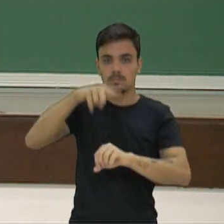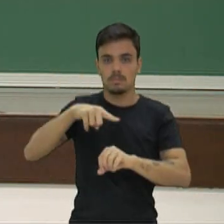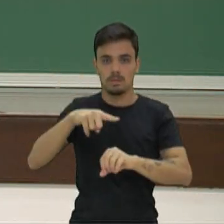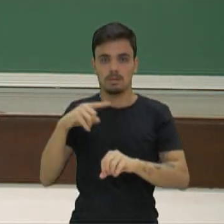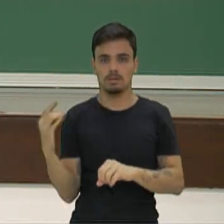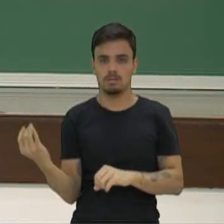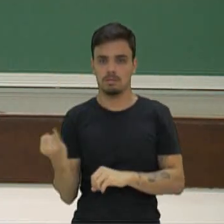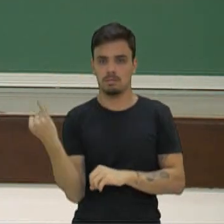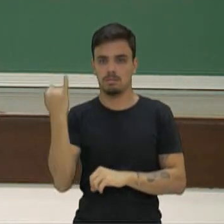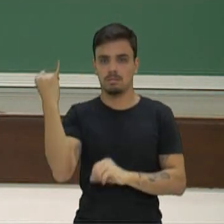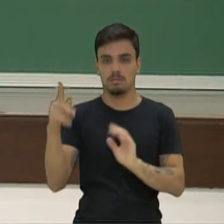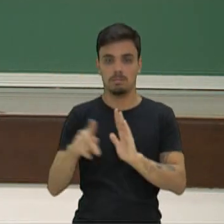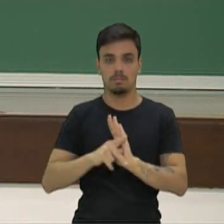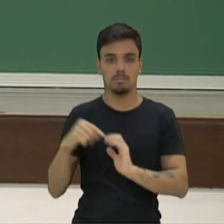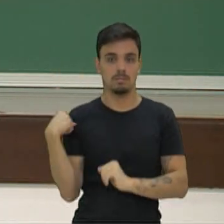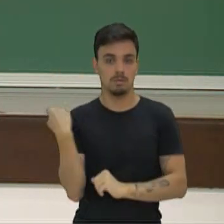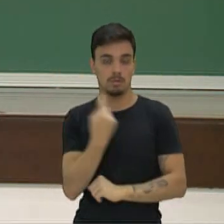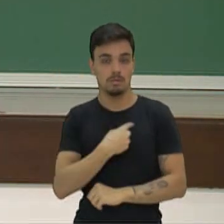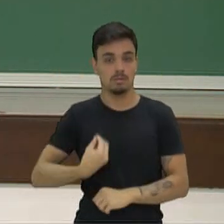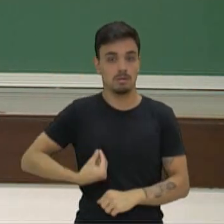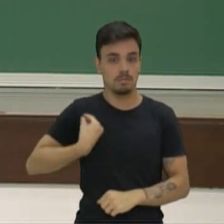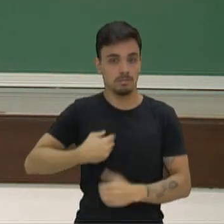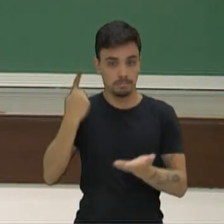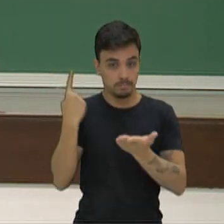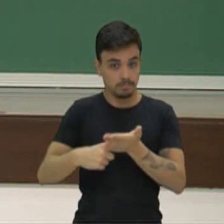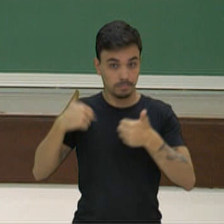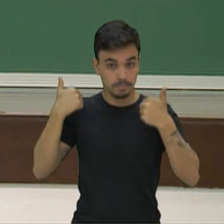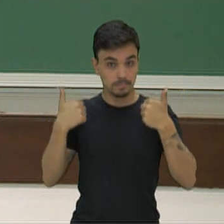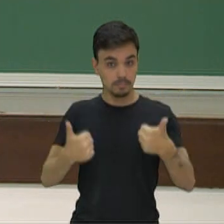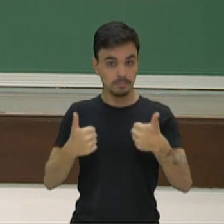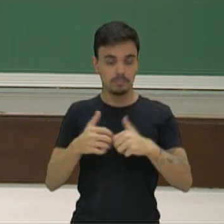a nossa vida. Combinado, então?